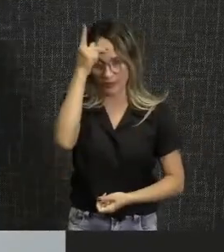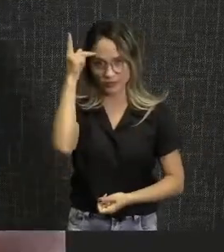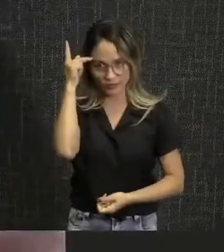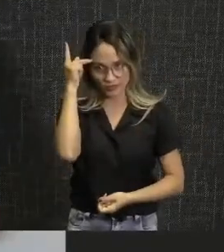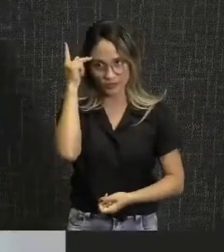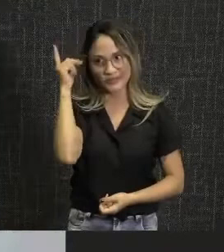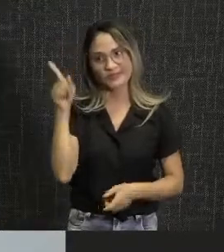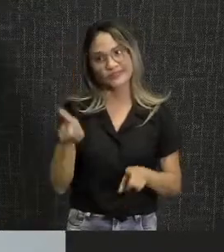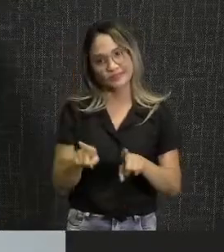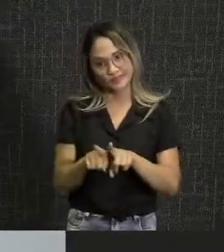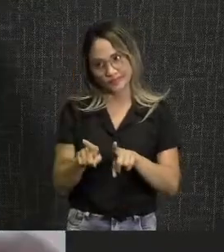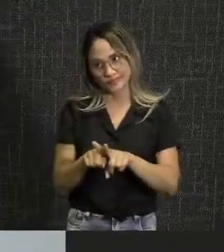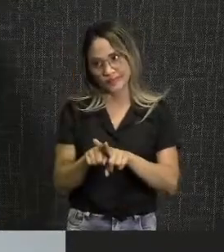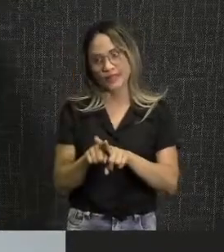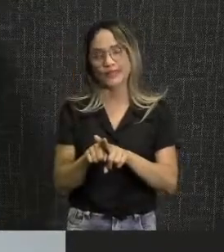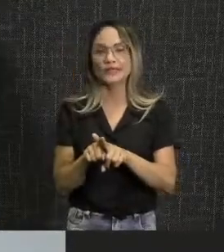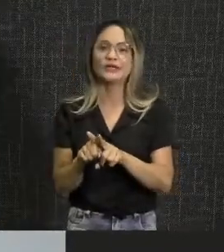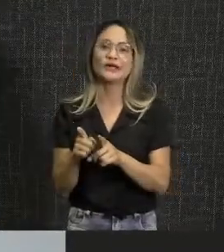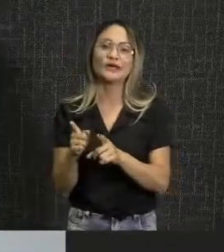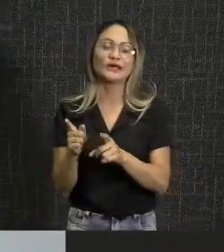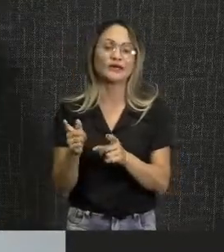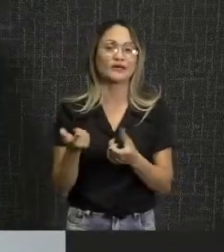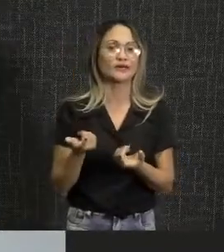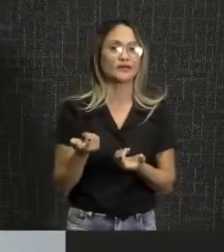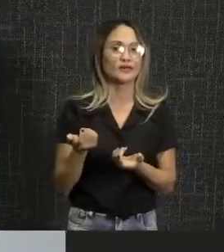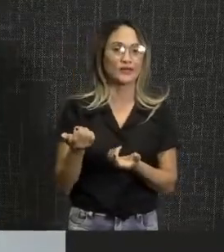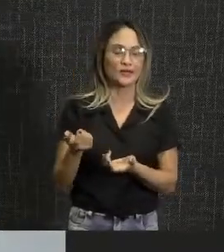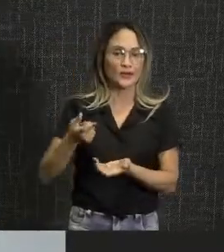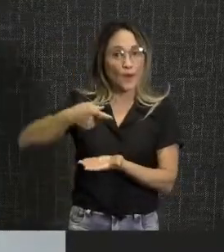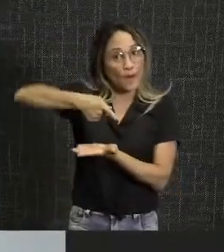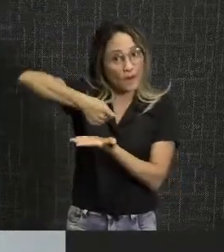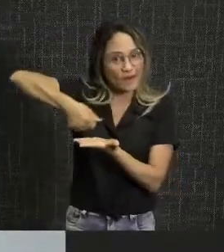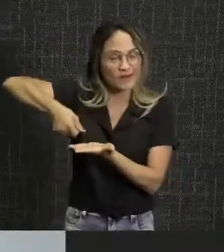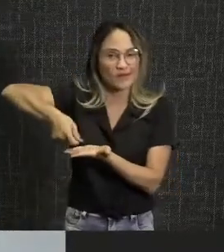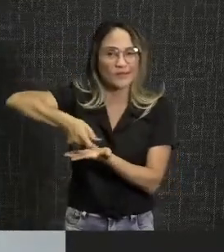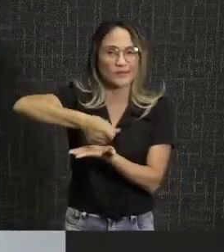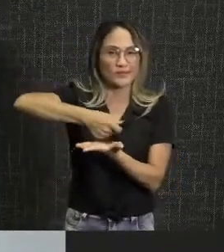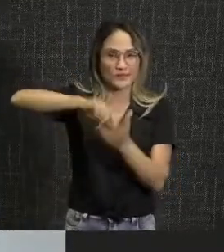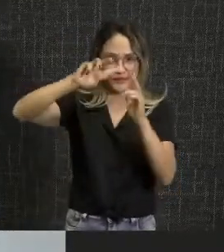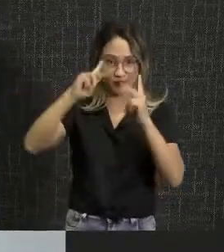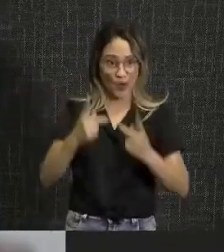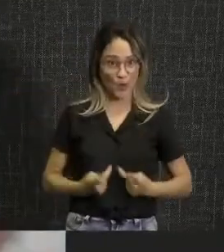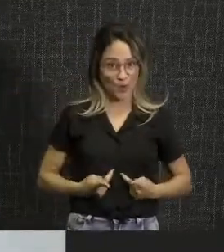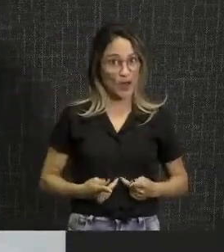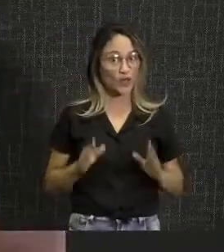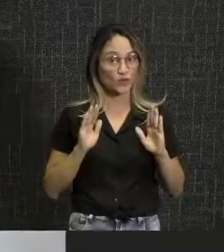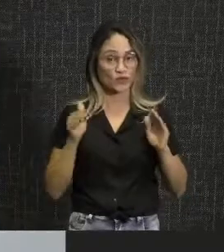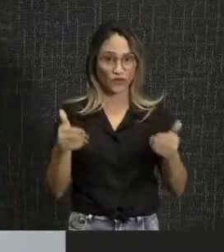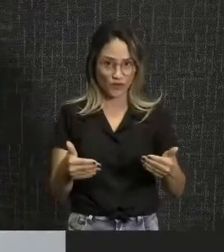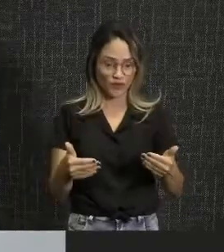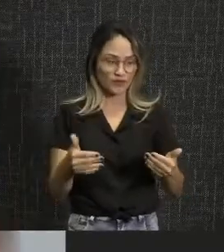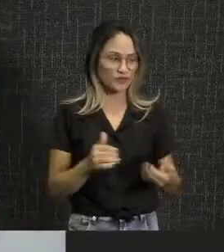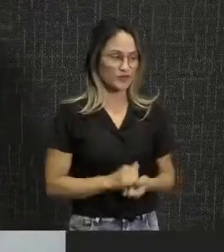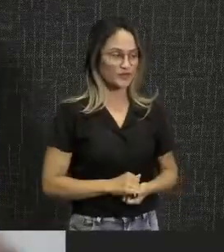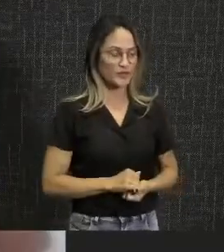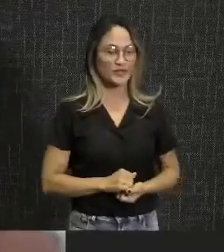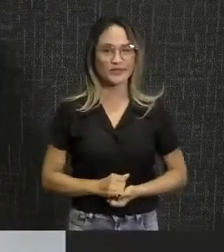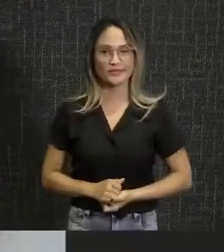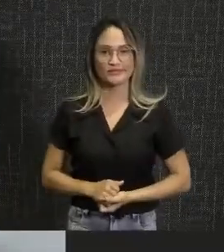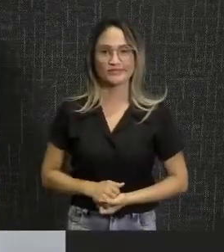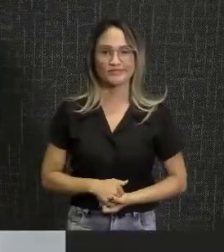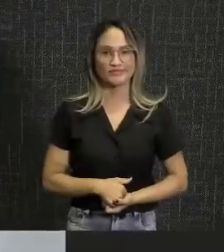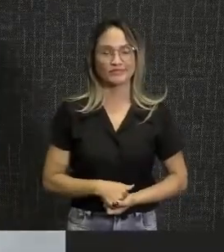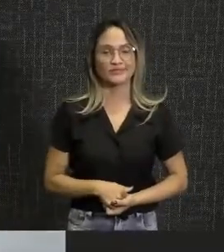né, um capital humano. Então, hoje, os economistas têm quase